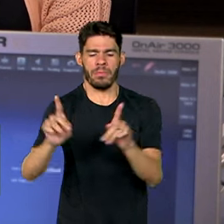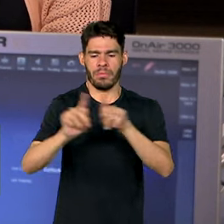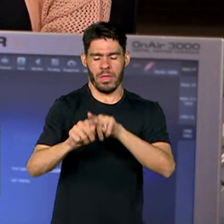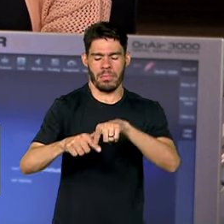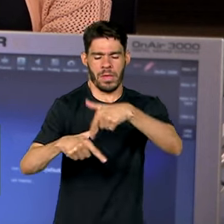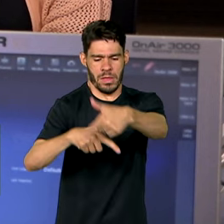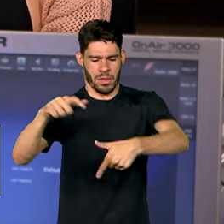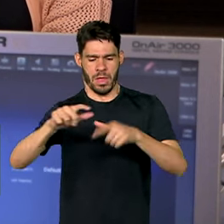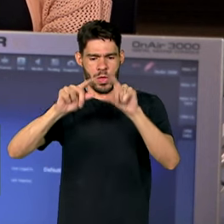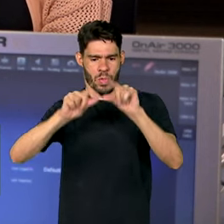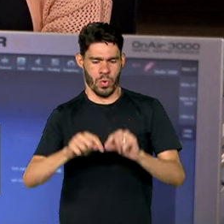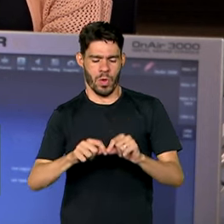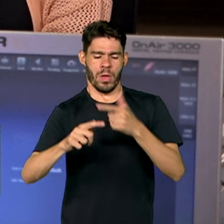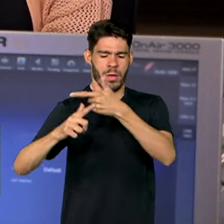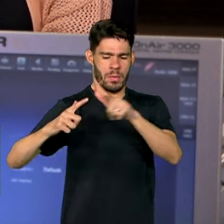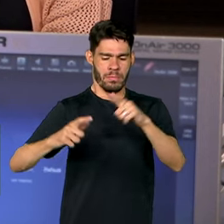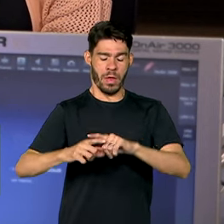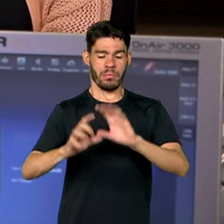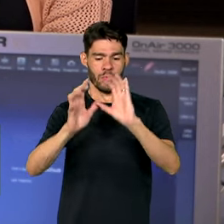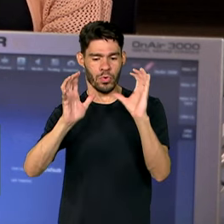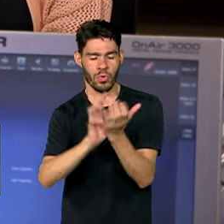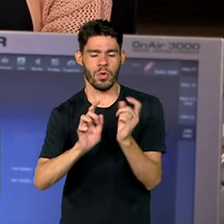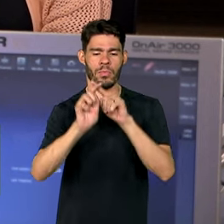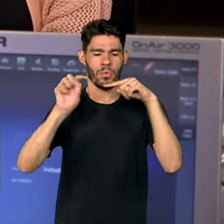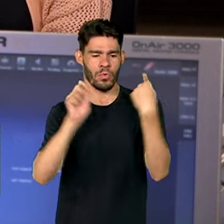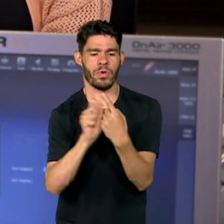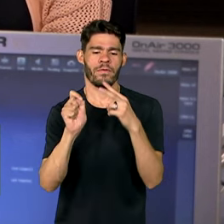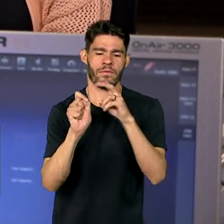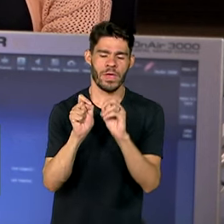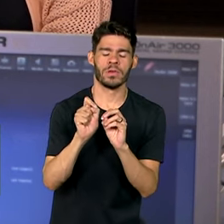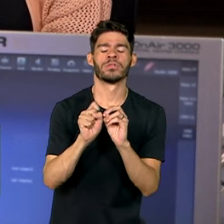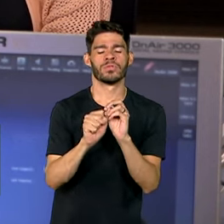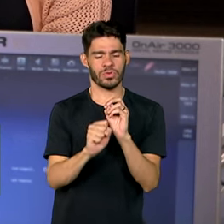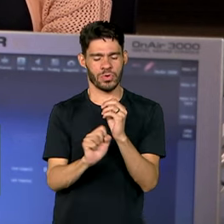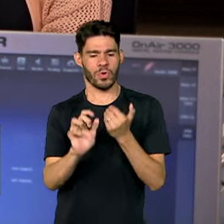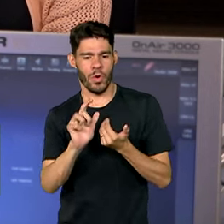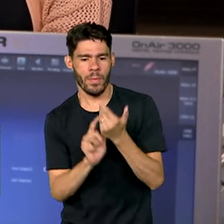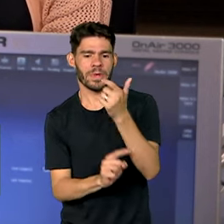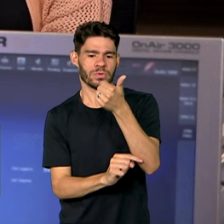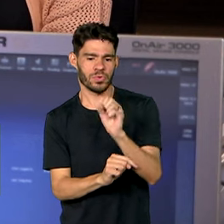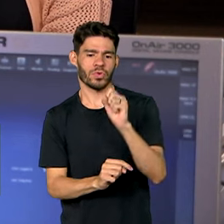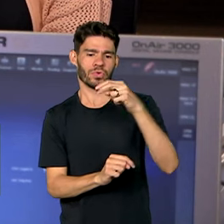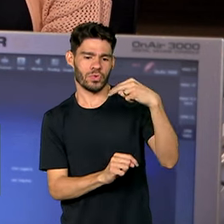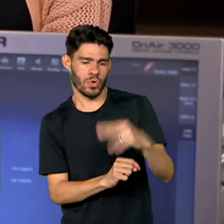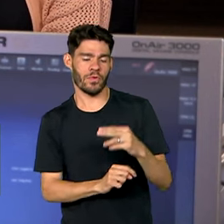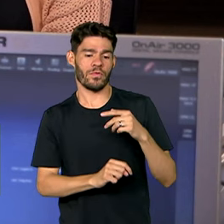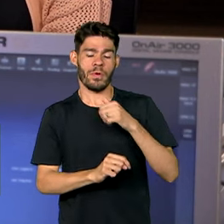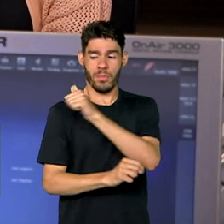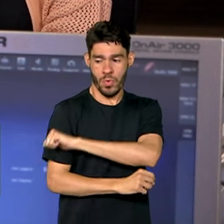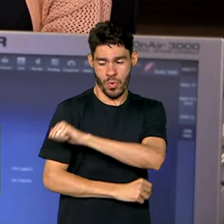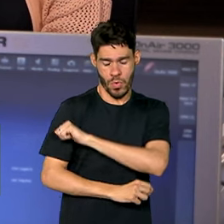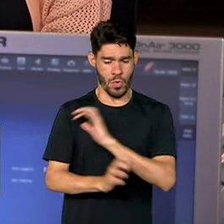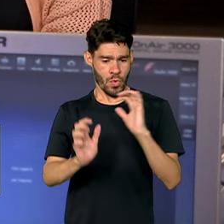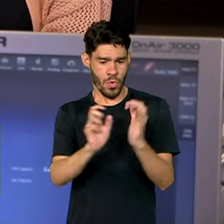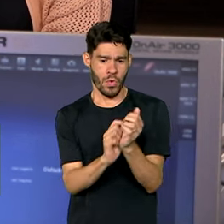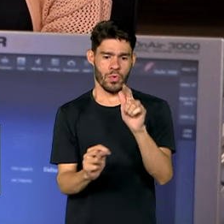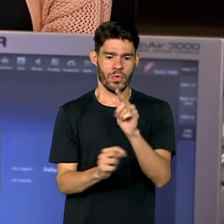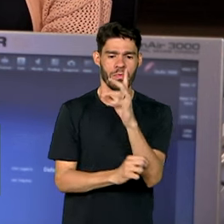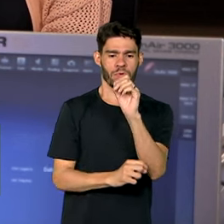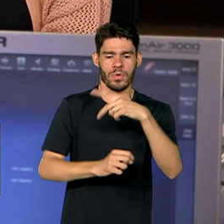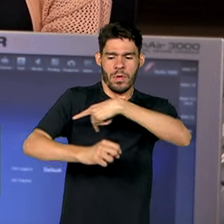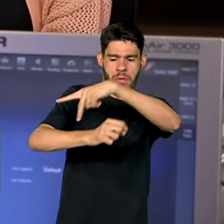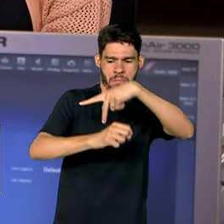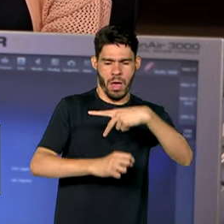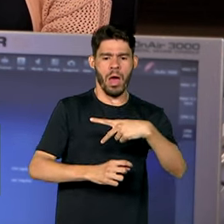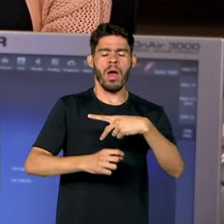para redução dos danos a reunião de Cúpula do G20 começa no dia 18 de novembro no Rio de Janeiro o G20 é o grupo formado pelos